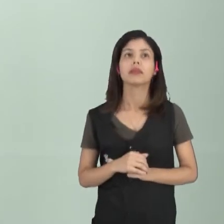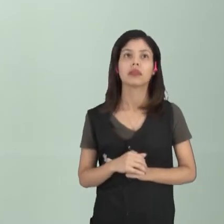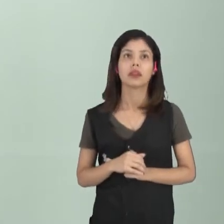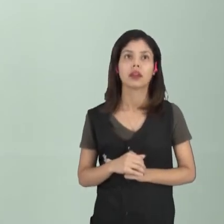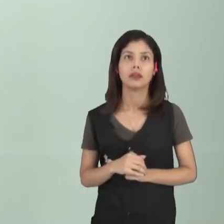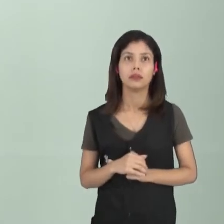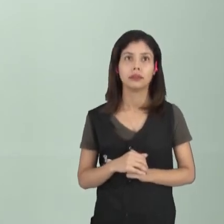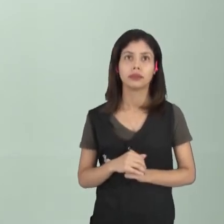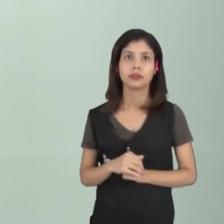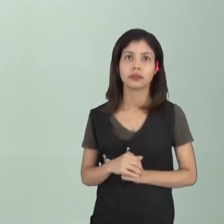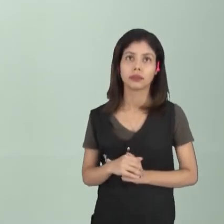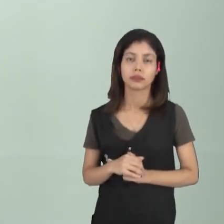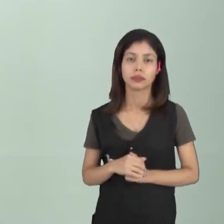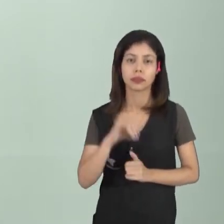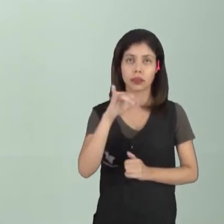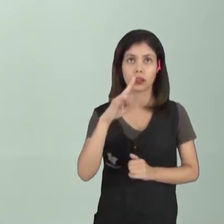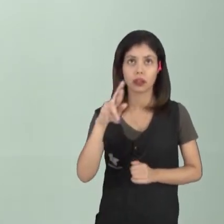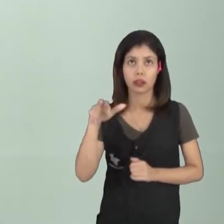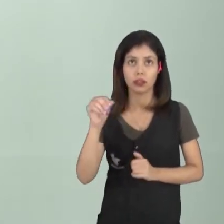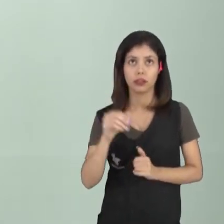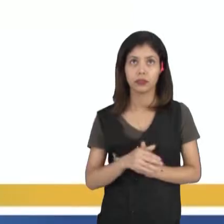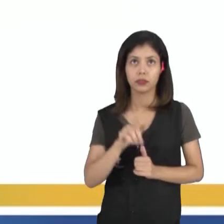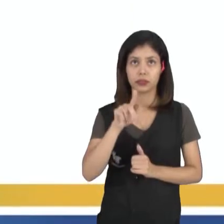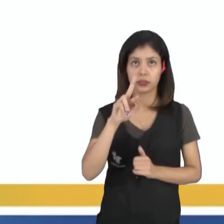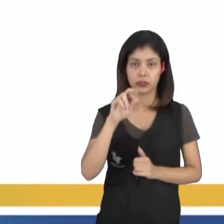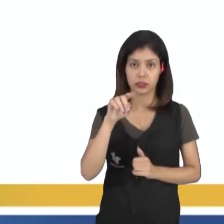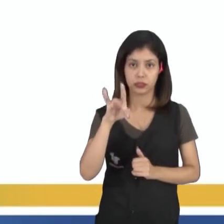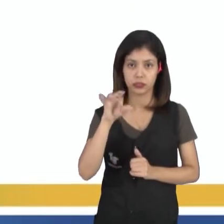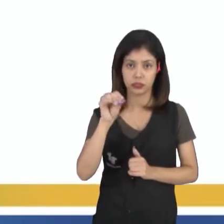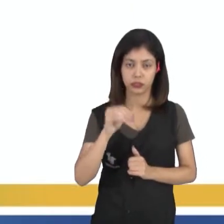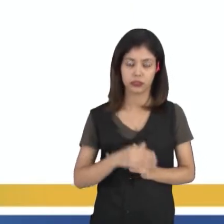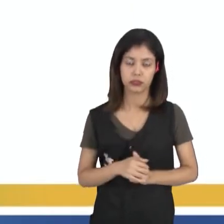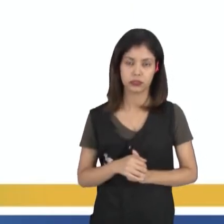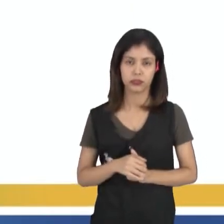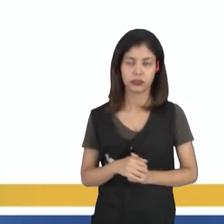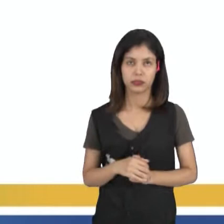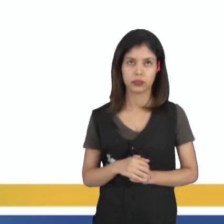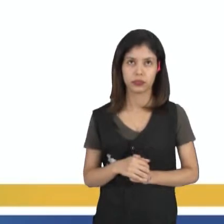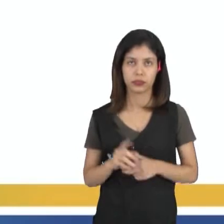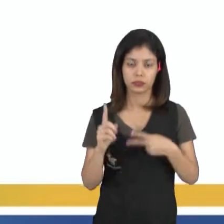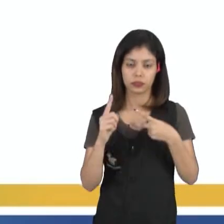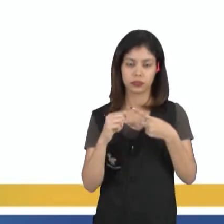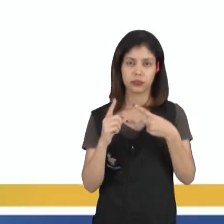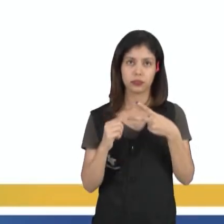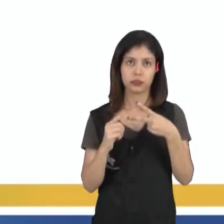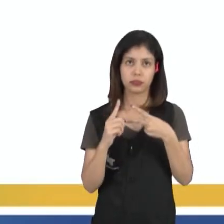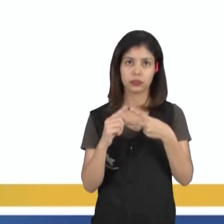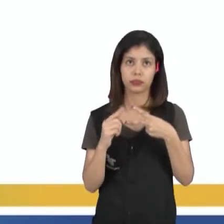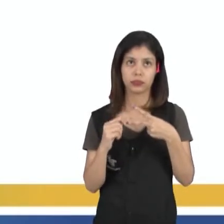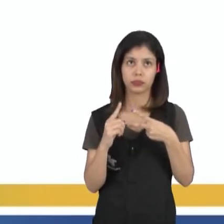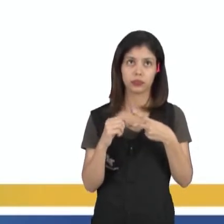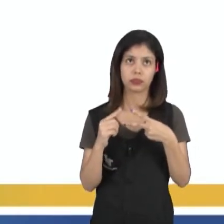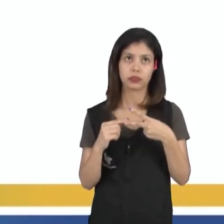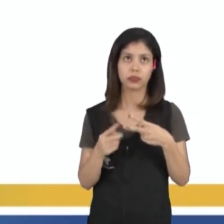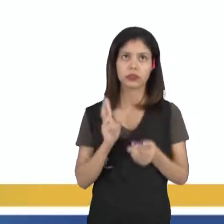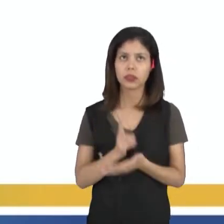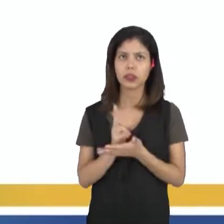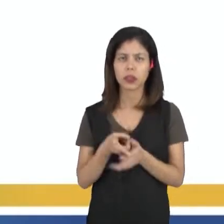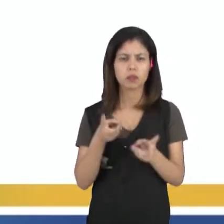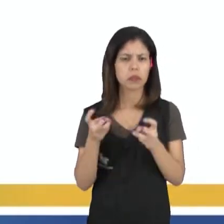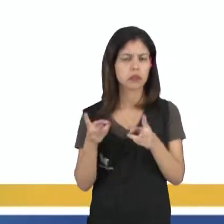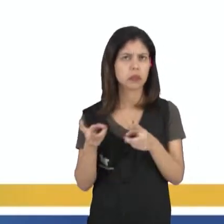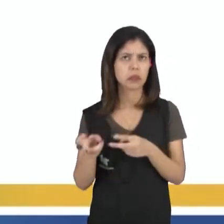Oração subordinada adverbial reduzida de infinitivo e reduzida de gerúndio. Mesmo sem